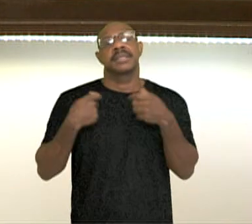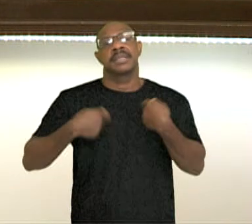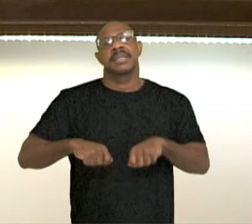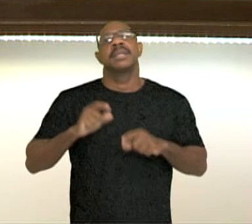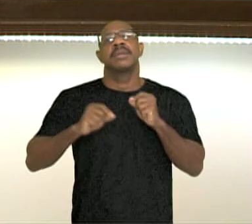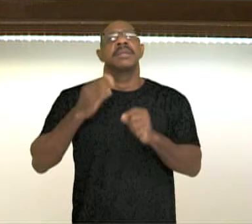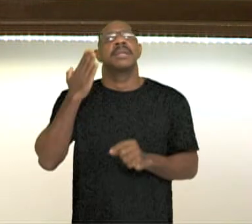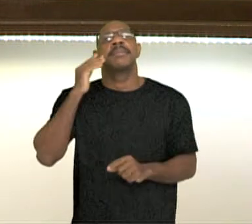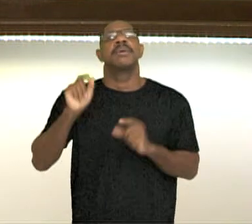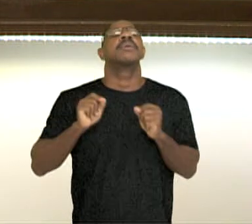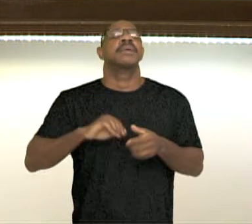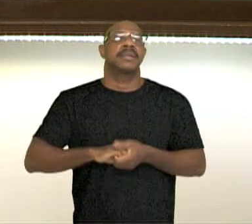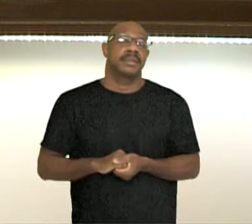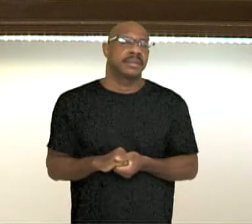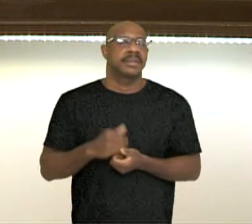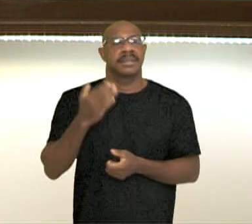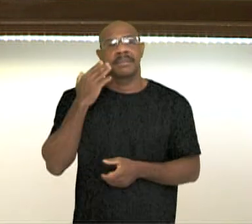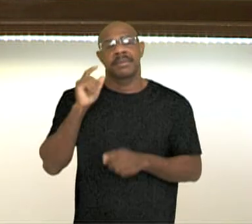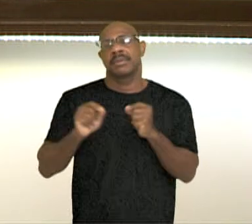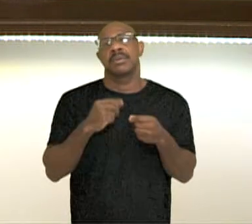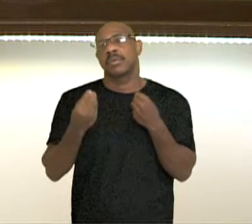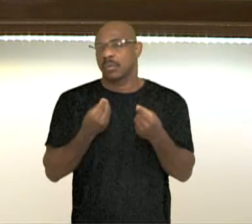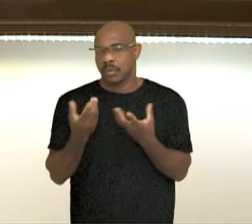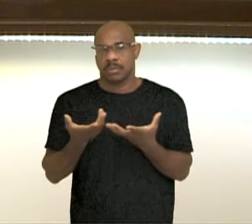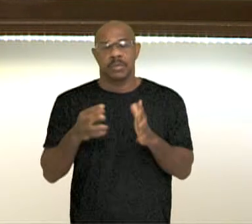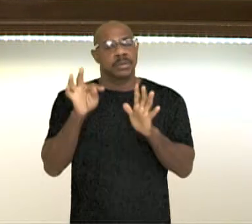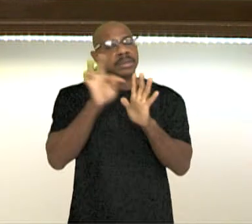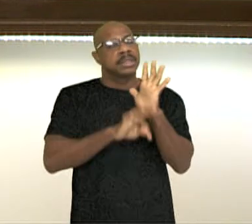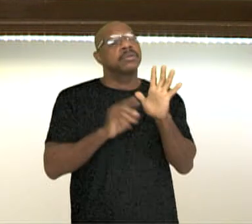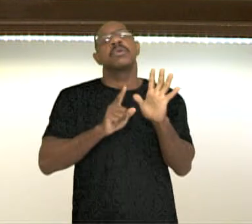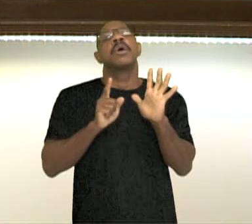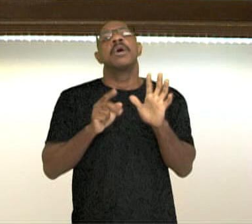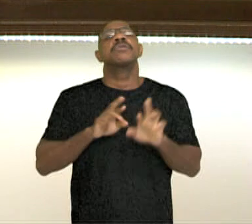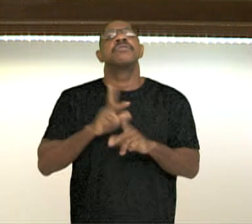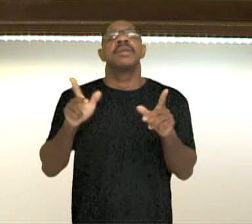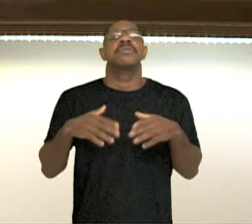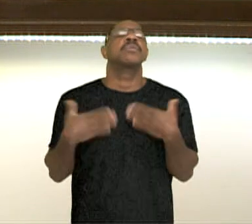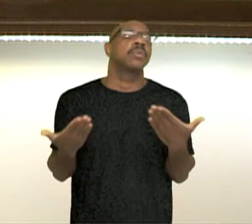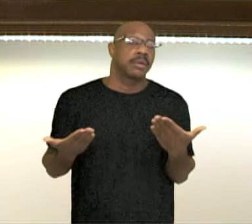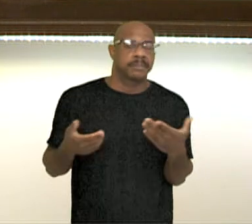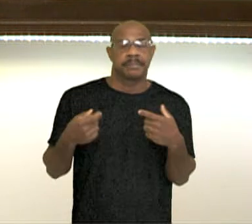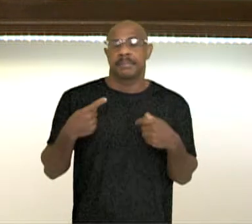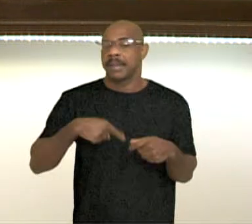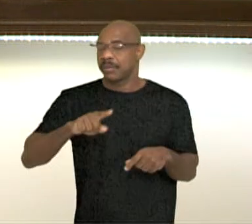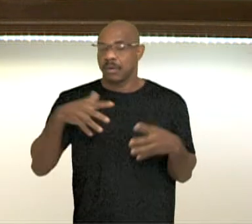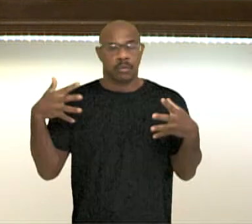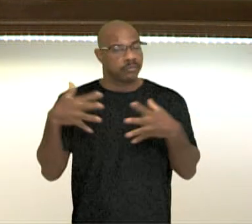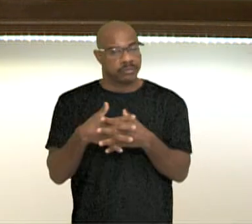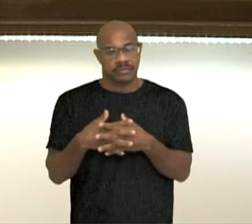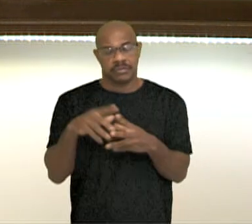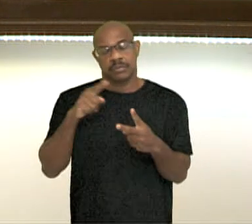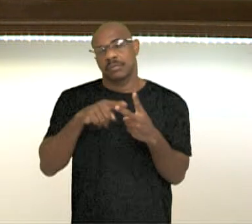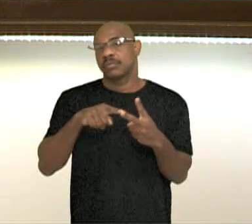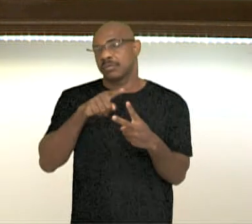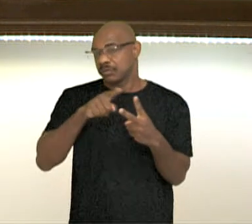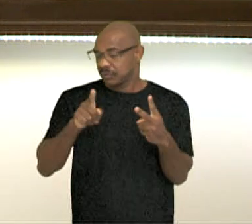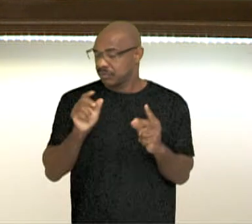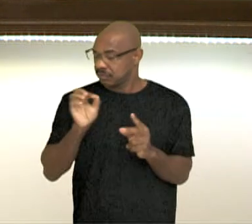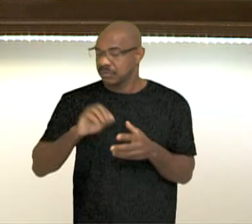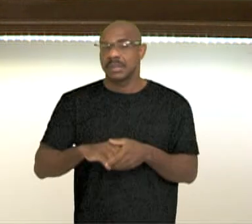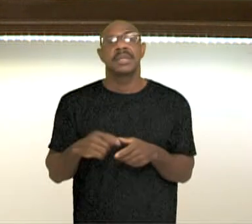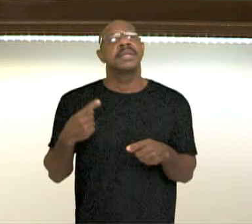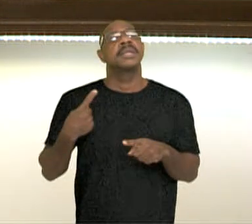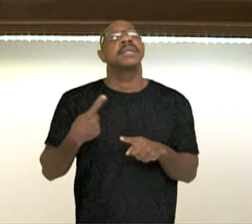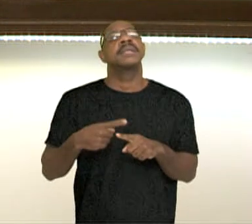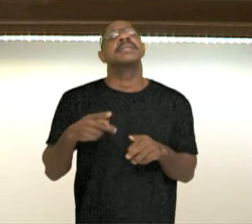necessário sabermos? Saber, quando se trata de um texto desse, para não confundirmos fato e opinião, e também